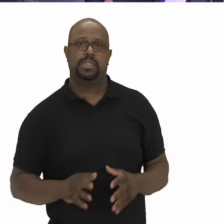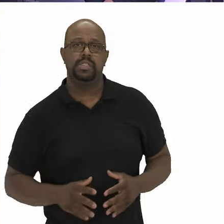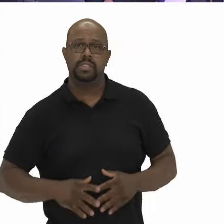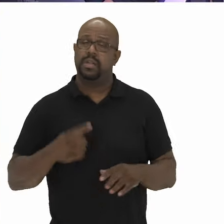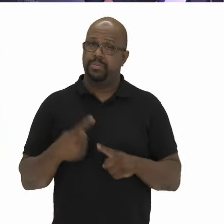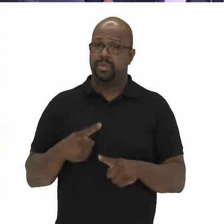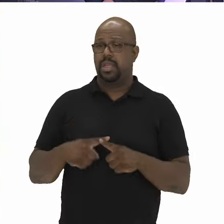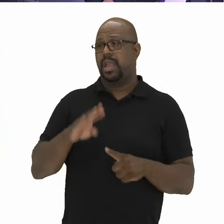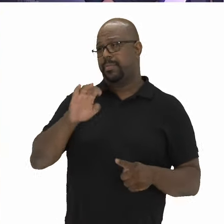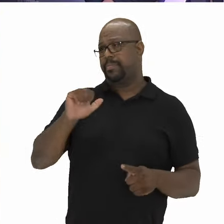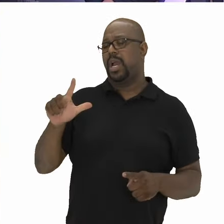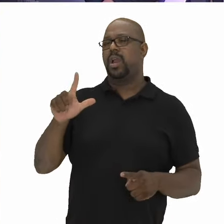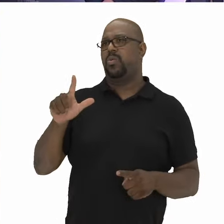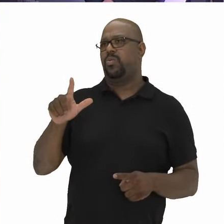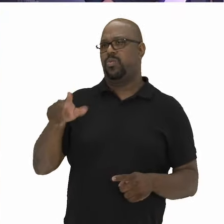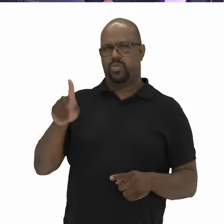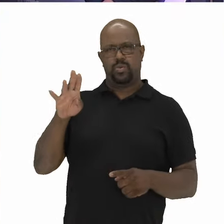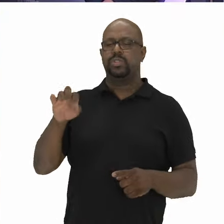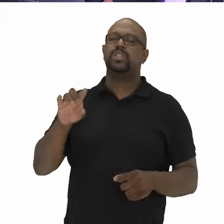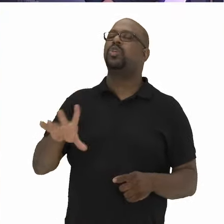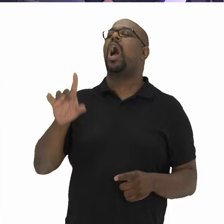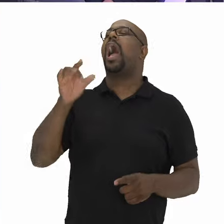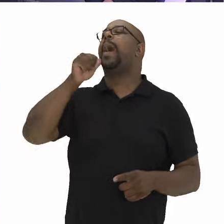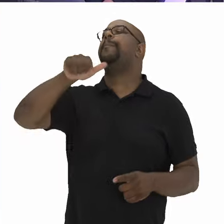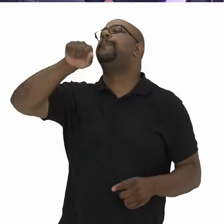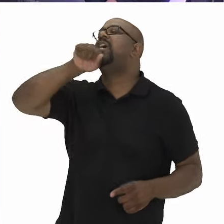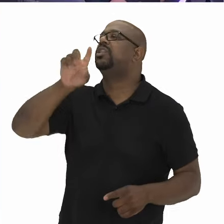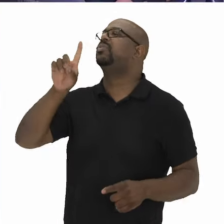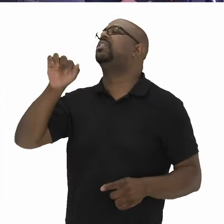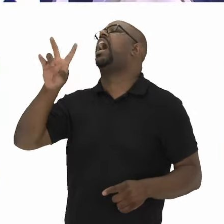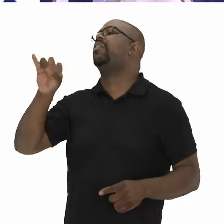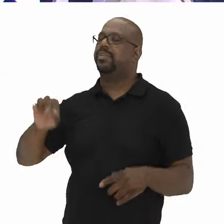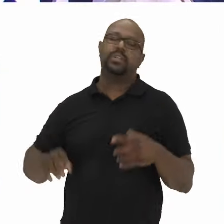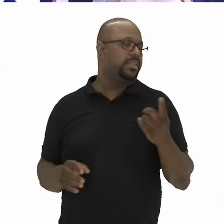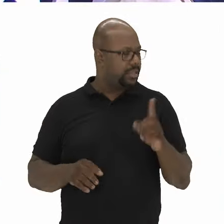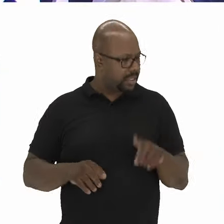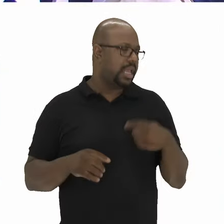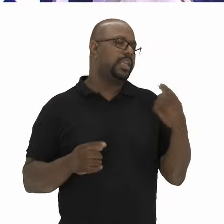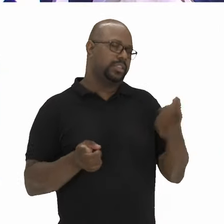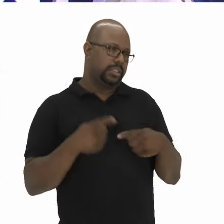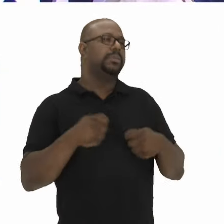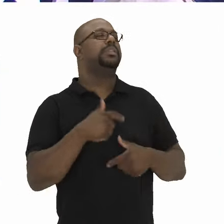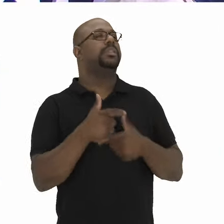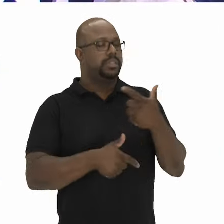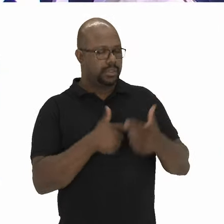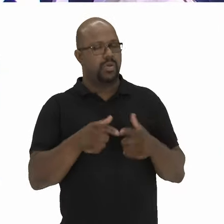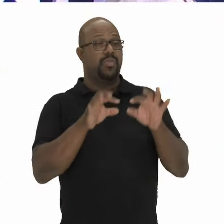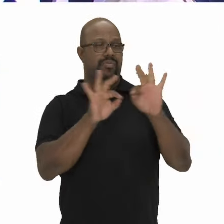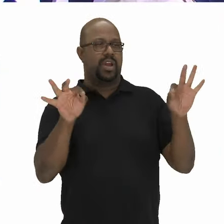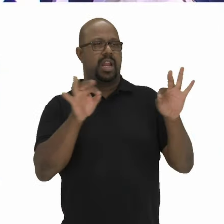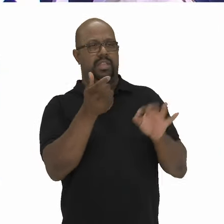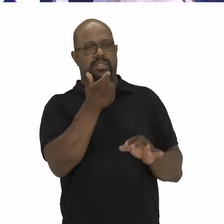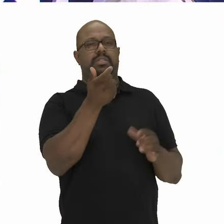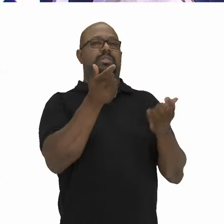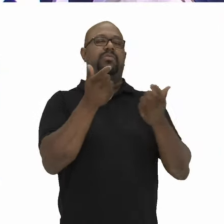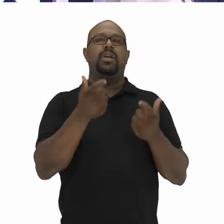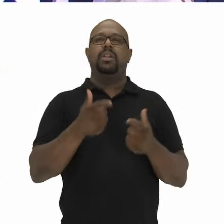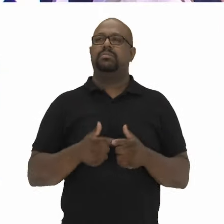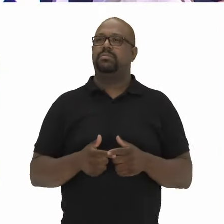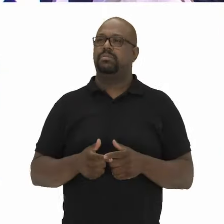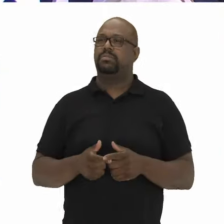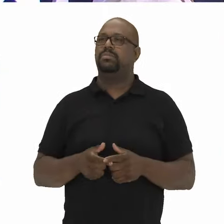vida né porque a Cut não é apenas a mãe do Davi e a gente que tem que lidar com frases de